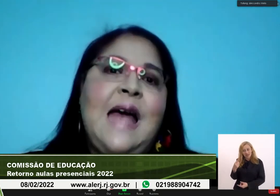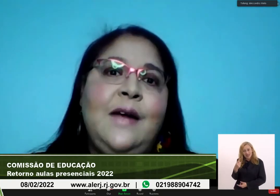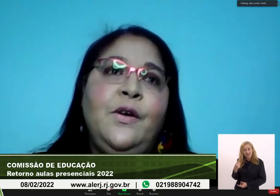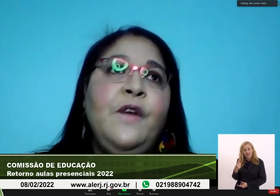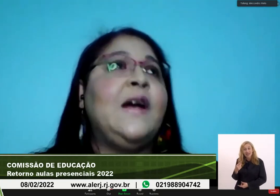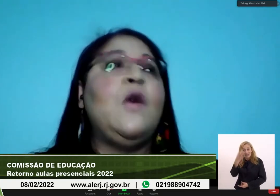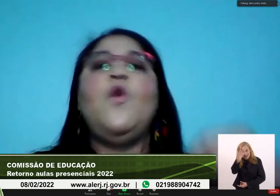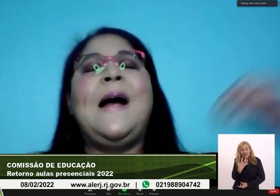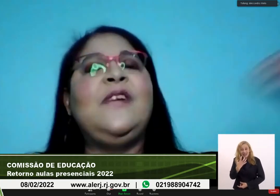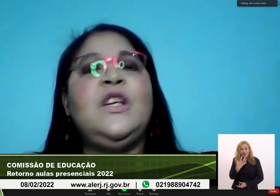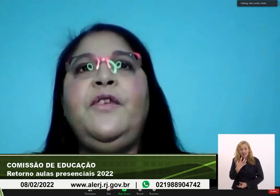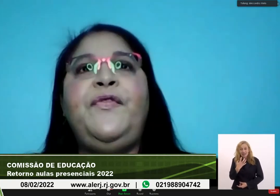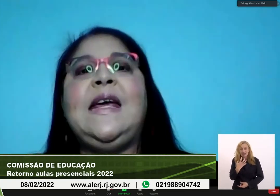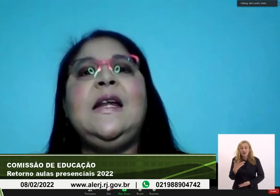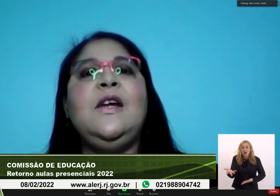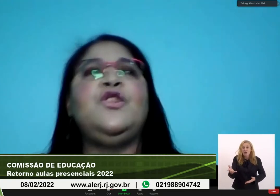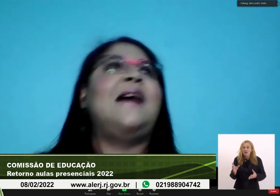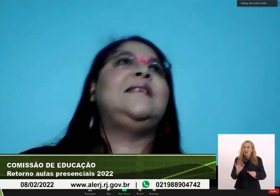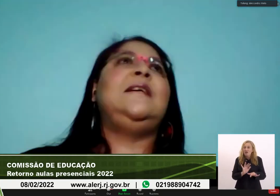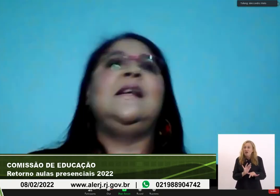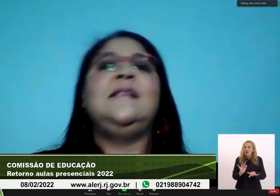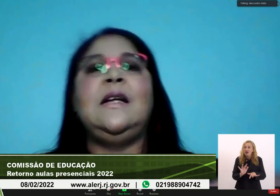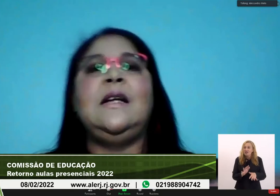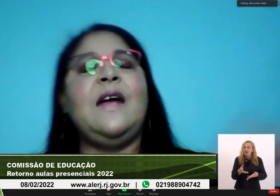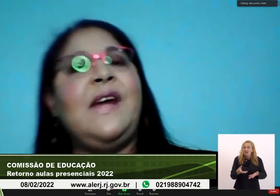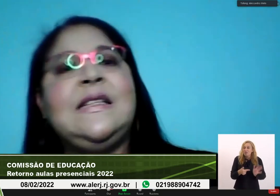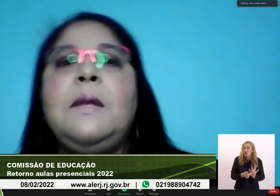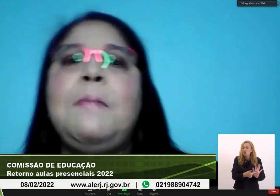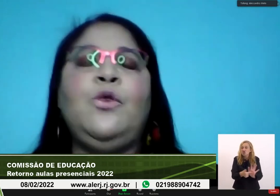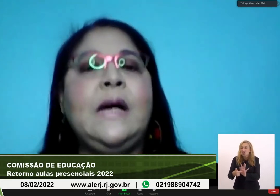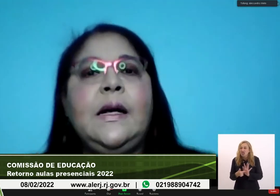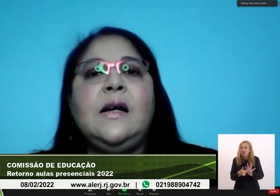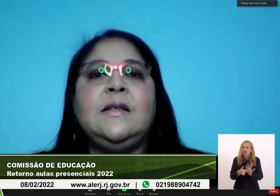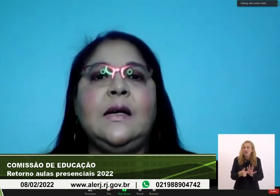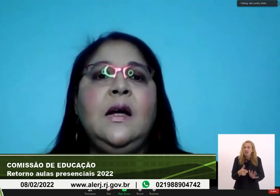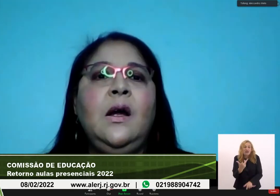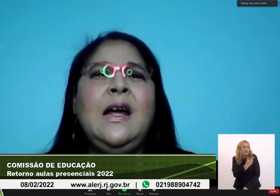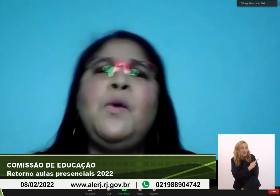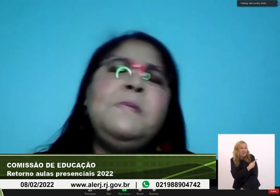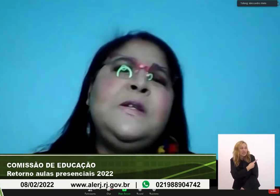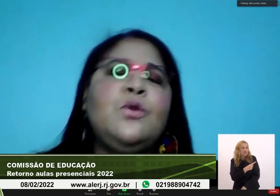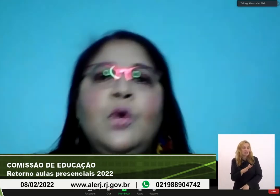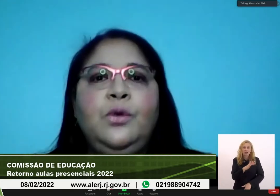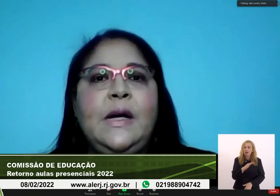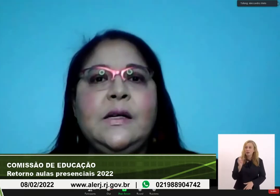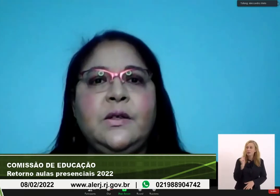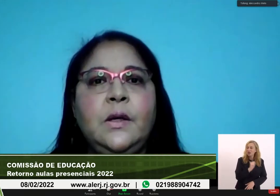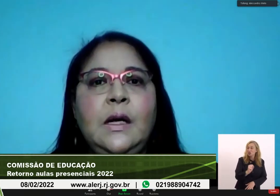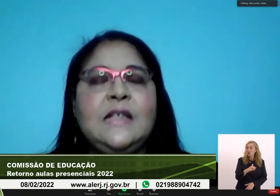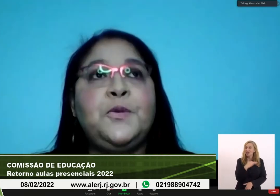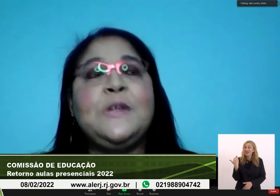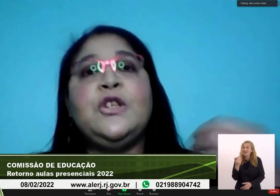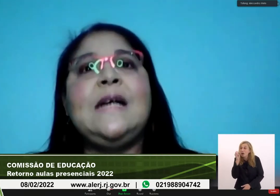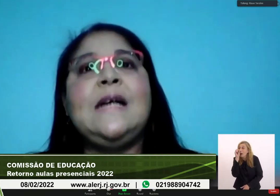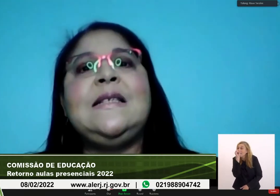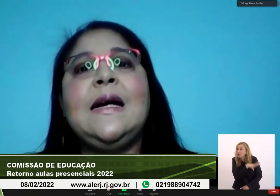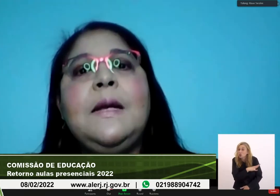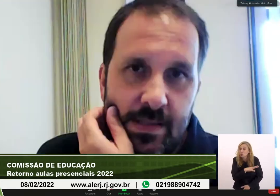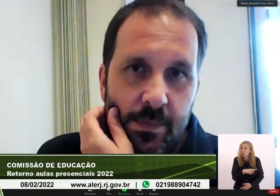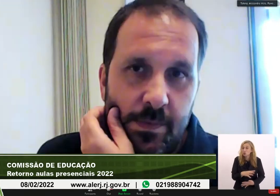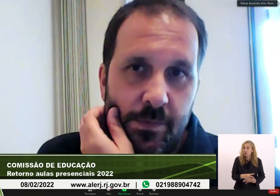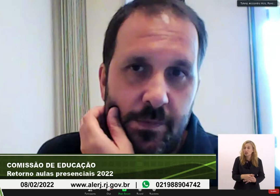muito sério. Ficam compartilhando fake news de vacina, dizendo que a vacina matou criança. É um absurdo isso. Essas pessoas têm que